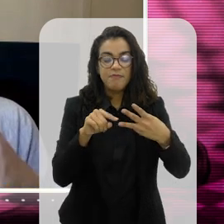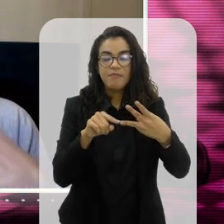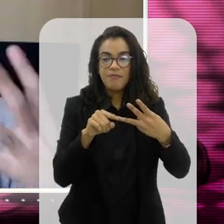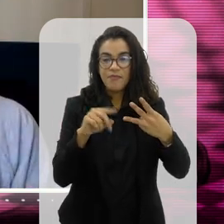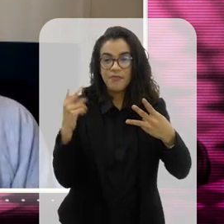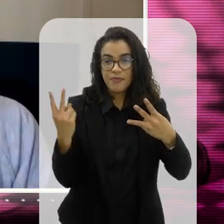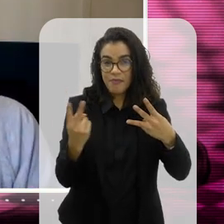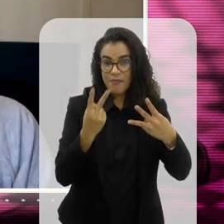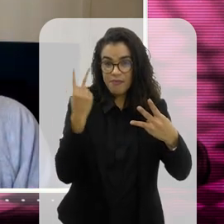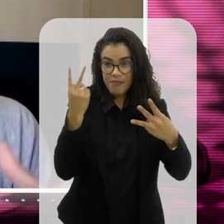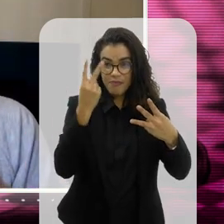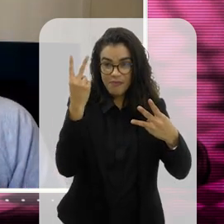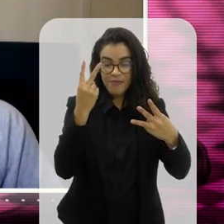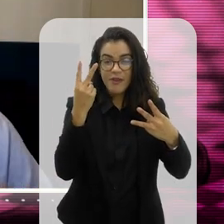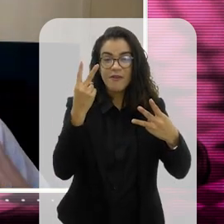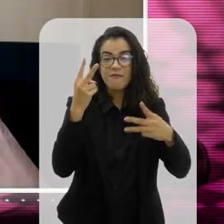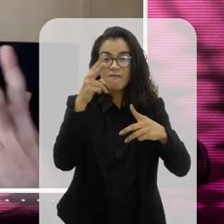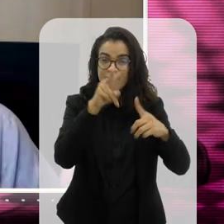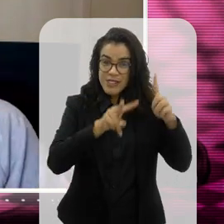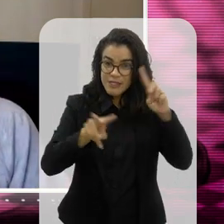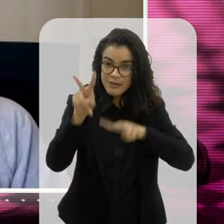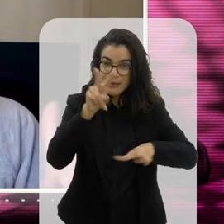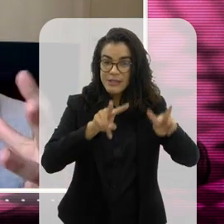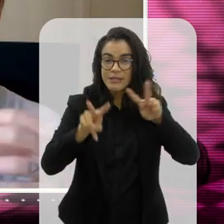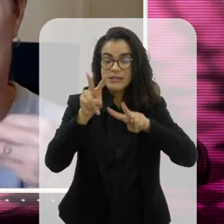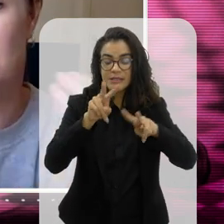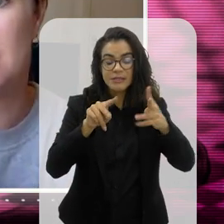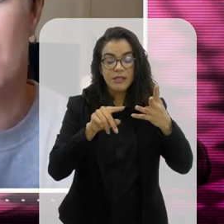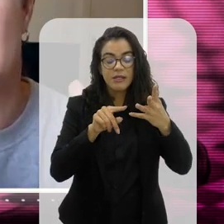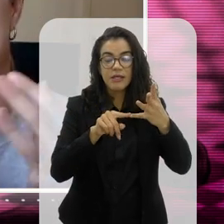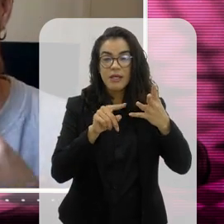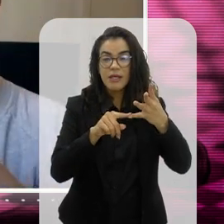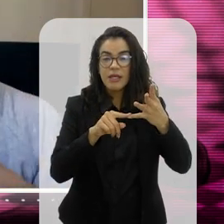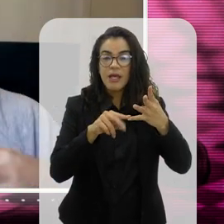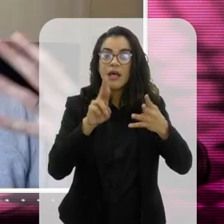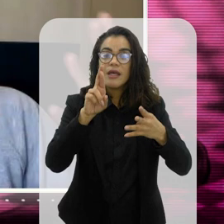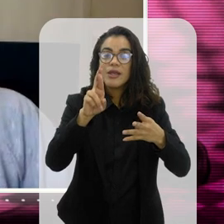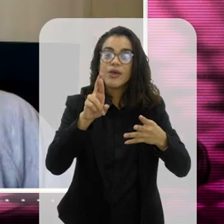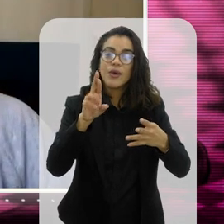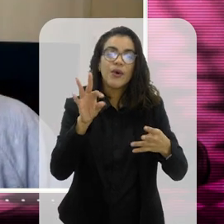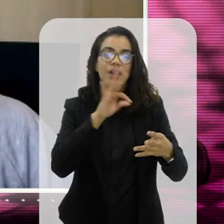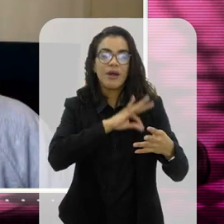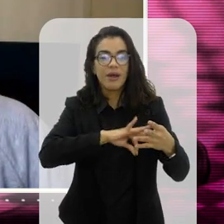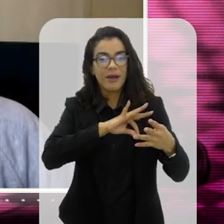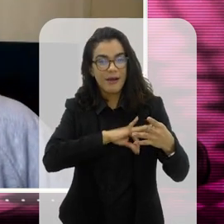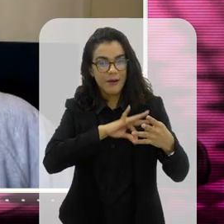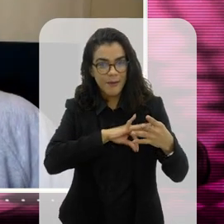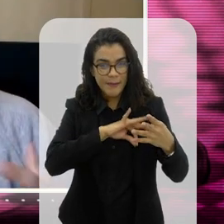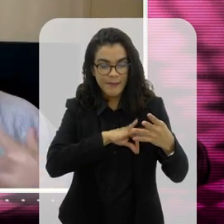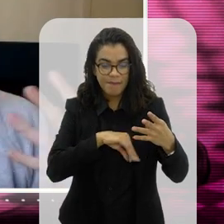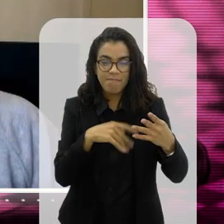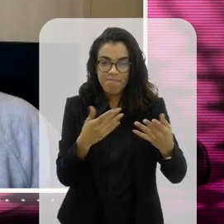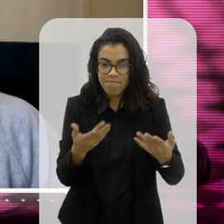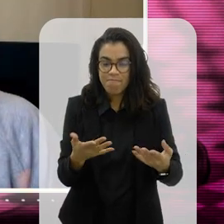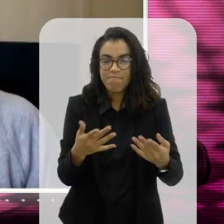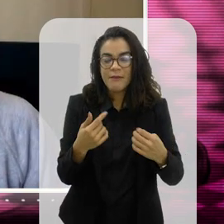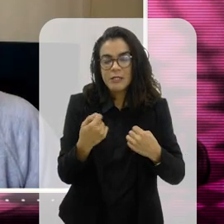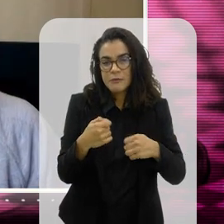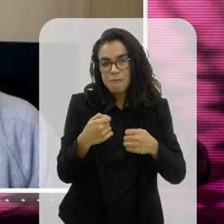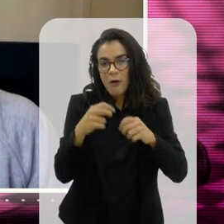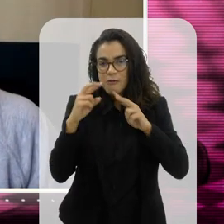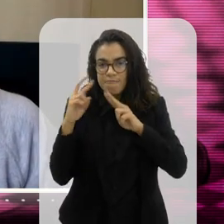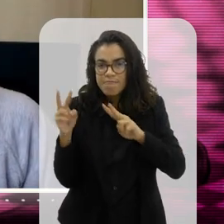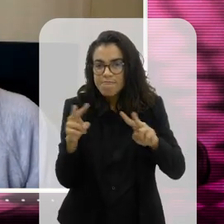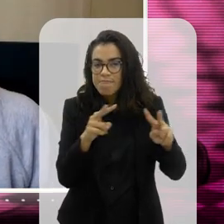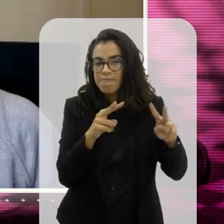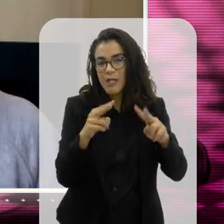redistribuir, valorizar, né, visibilizar isso cada vez mais, e o recompensar, que também é uma questão que a